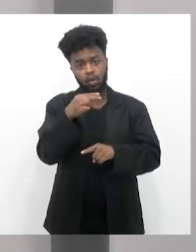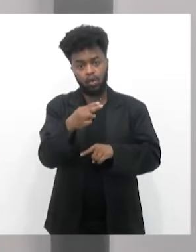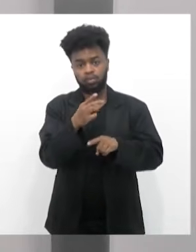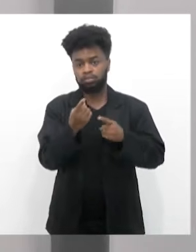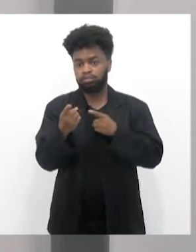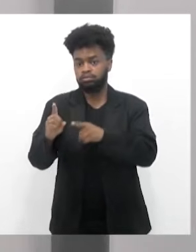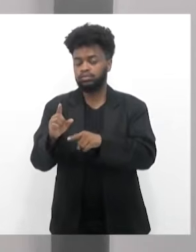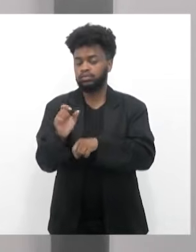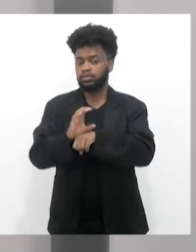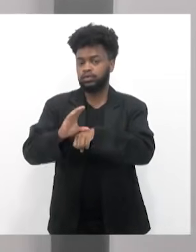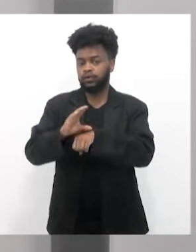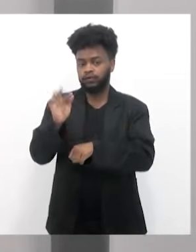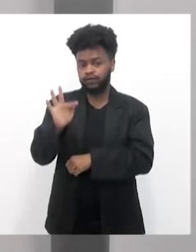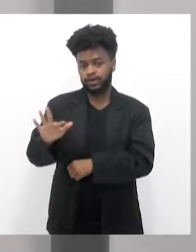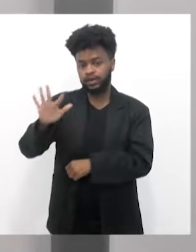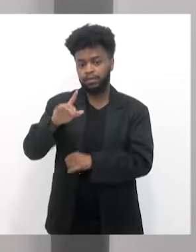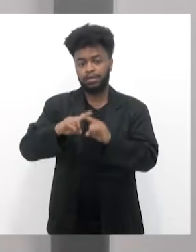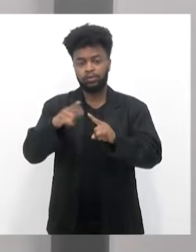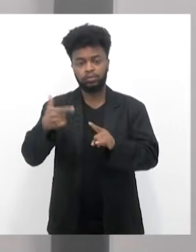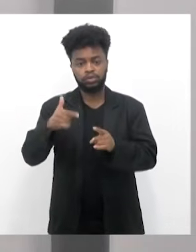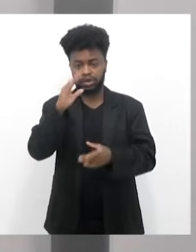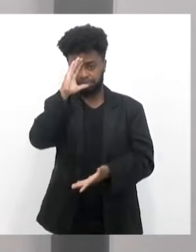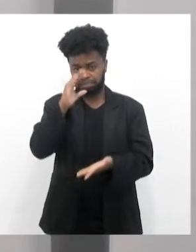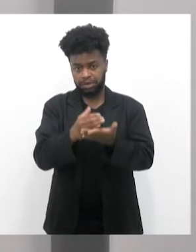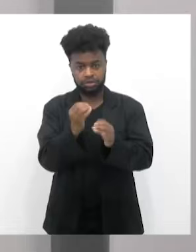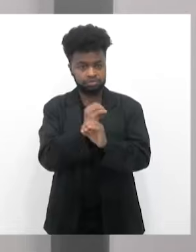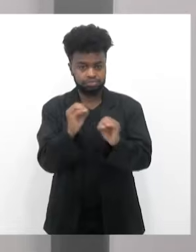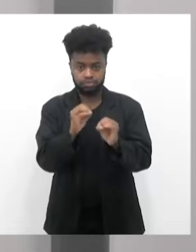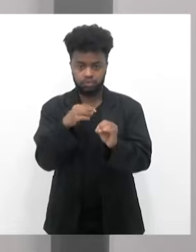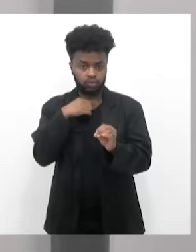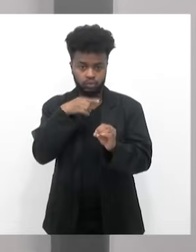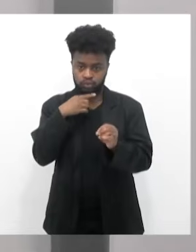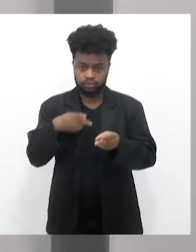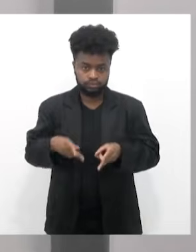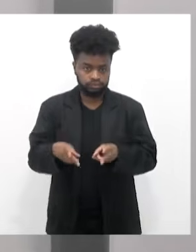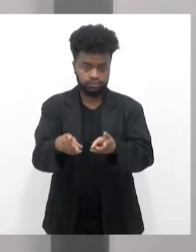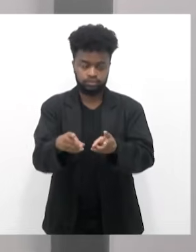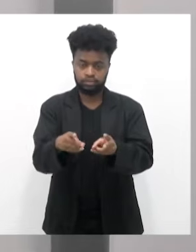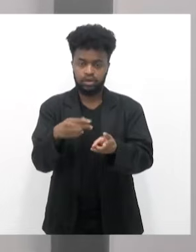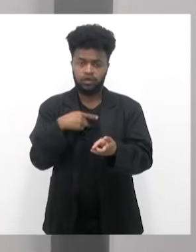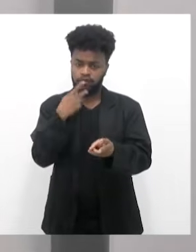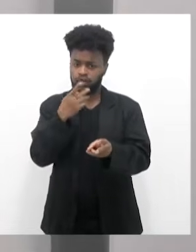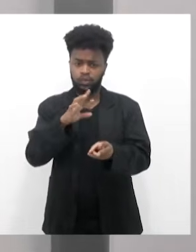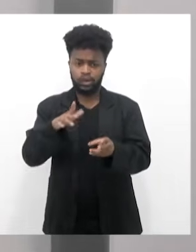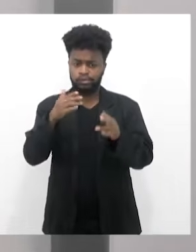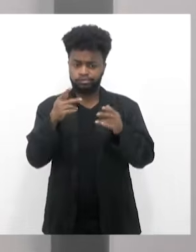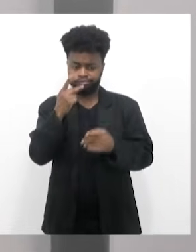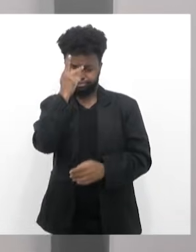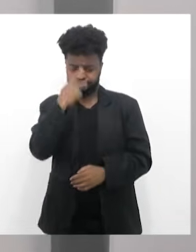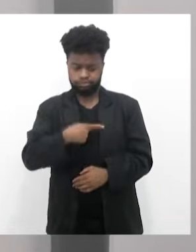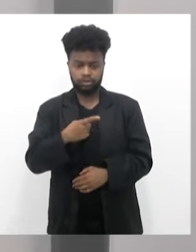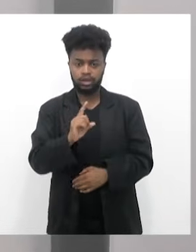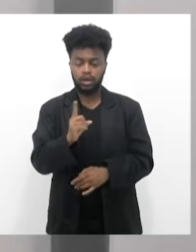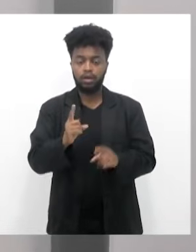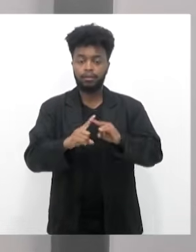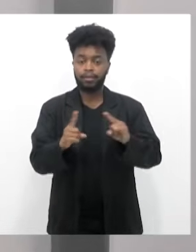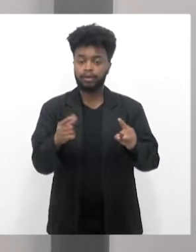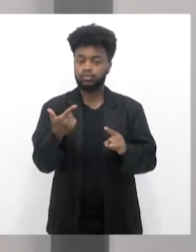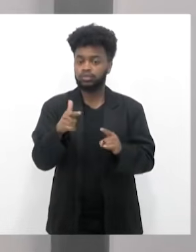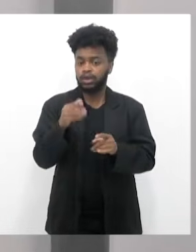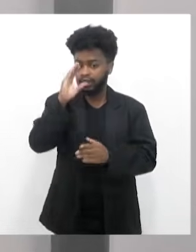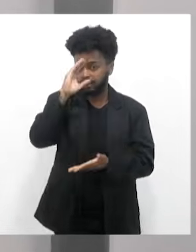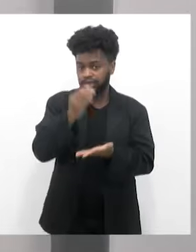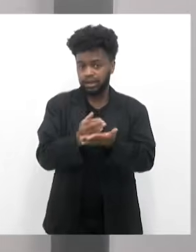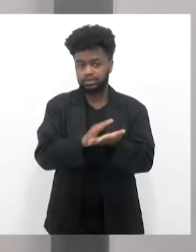objetiva. Não há qualquer tese que prevaleça, e falo isso sem nenhuma soberba ou empáfia, Não há qualquer tese que prevaleça de